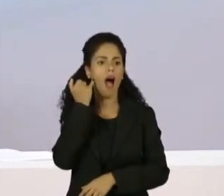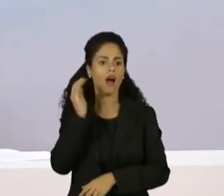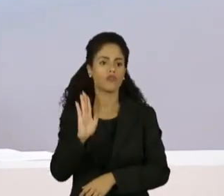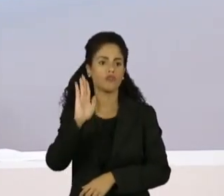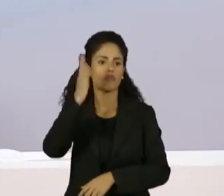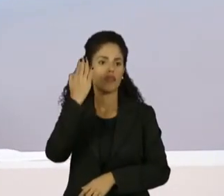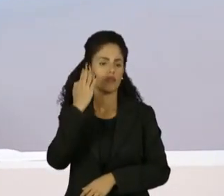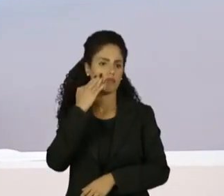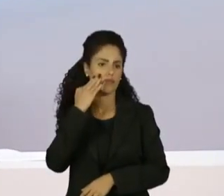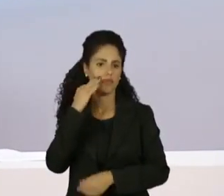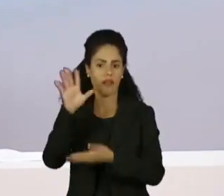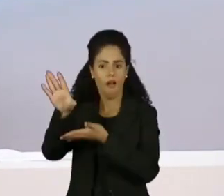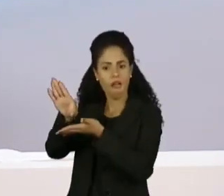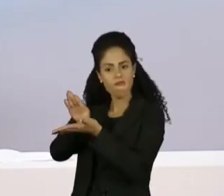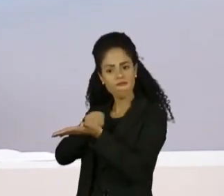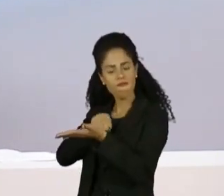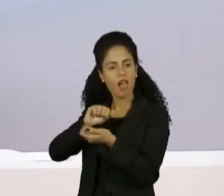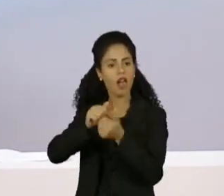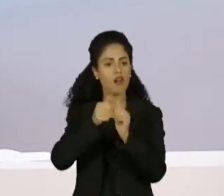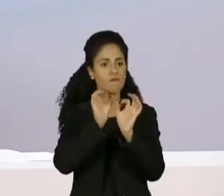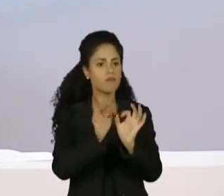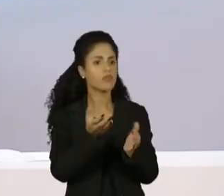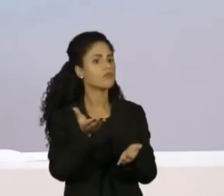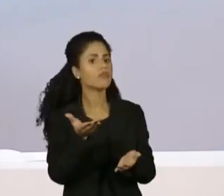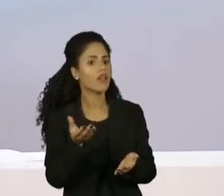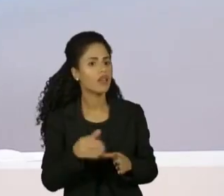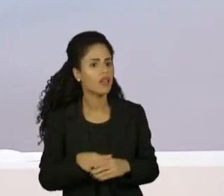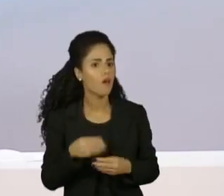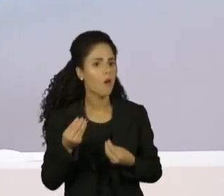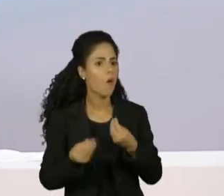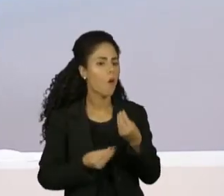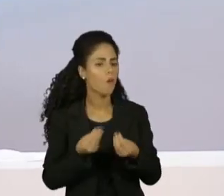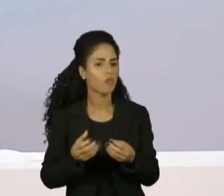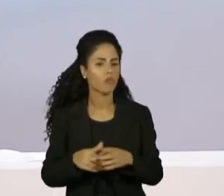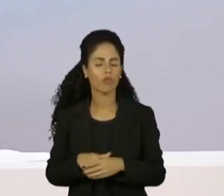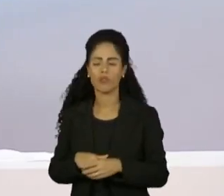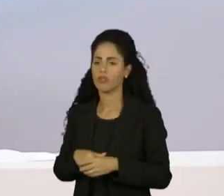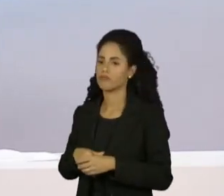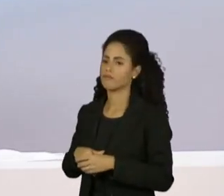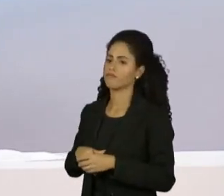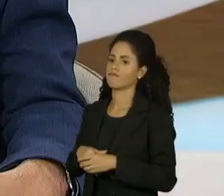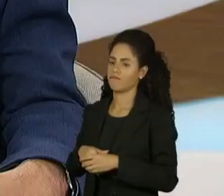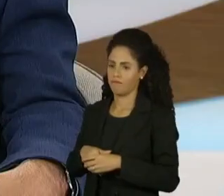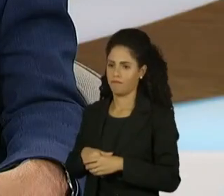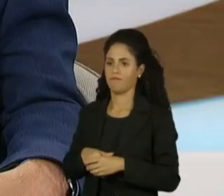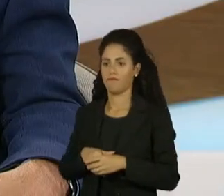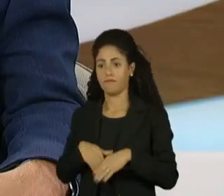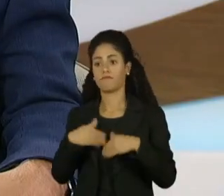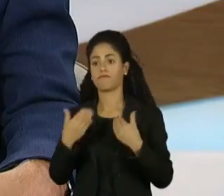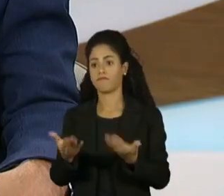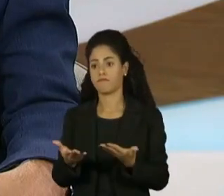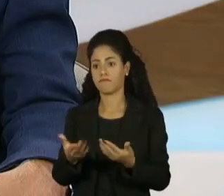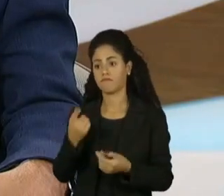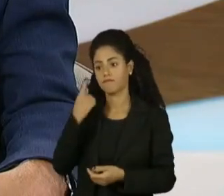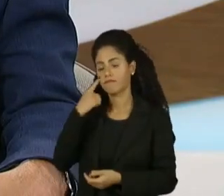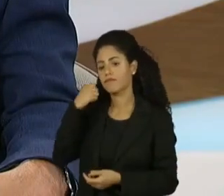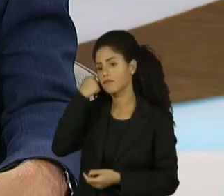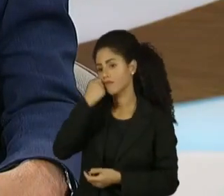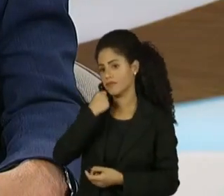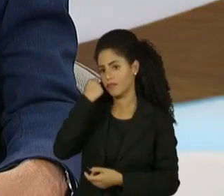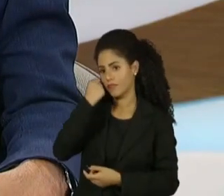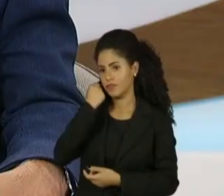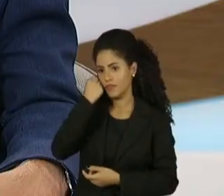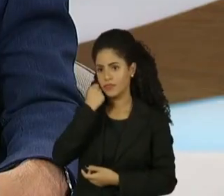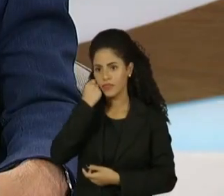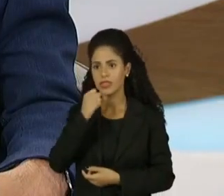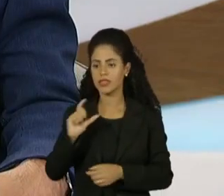imitam perfeitamente a voz dos candidatos. O que o Congresso deve fazer? Bom, o Congresso, no caso do Senado, tem uma